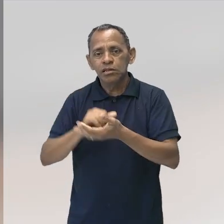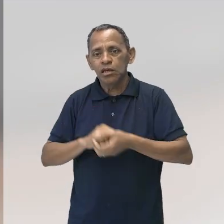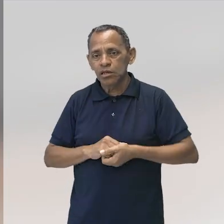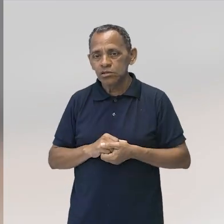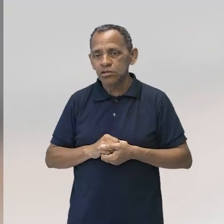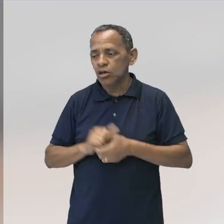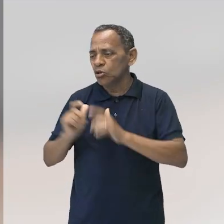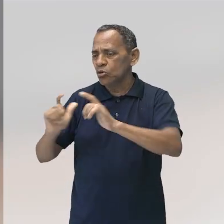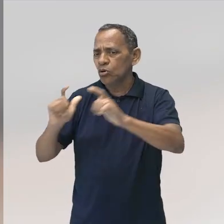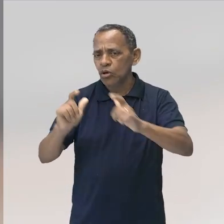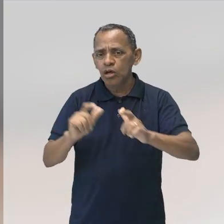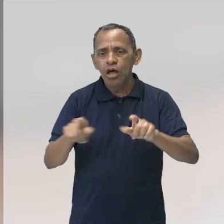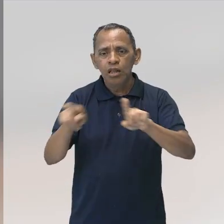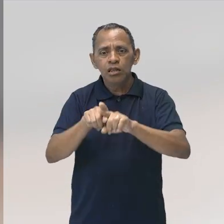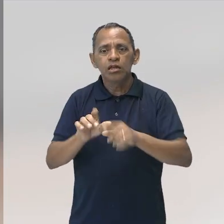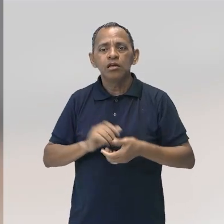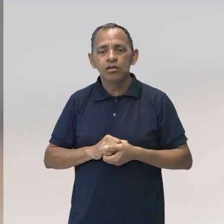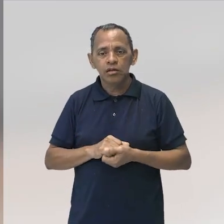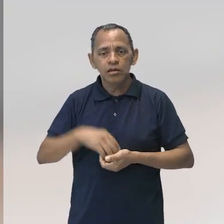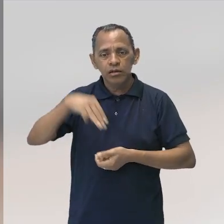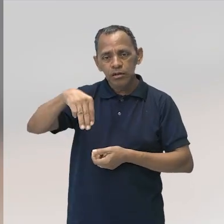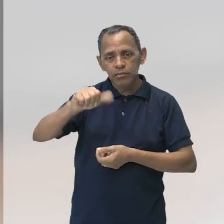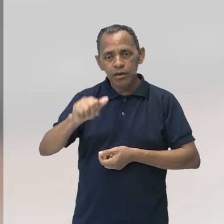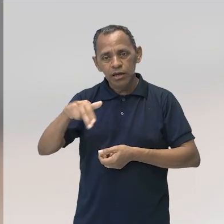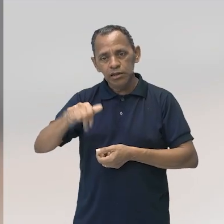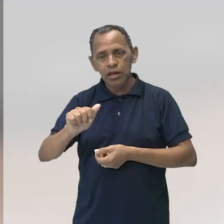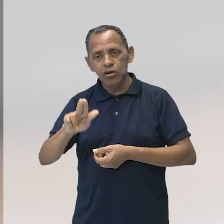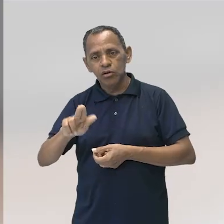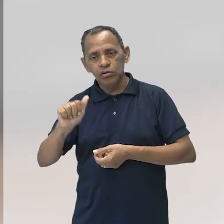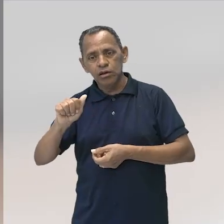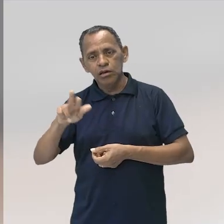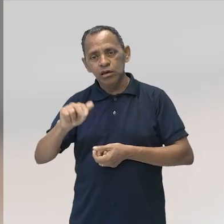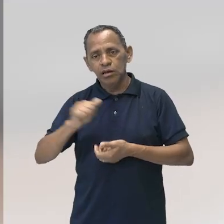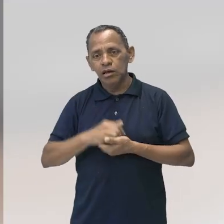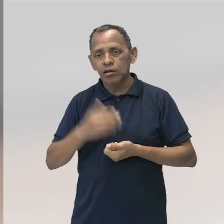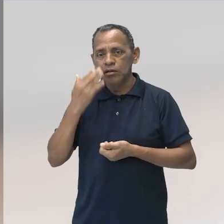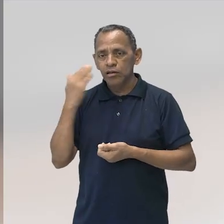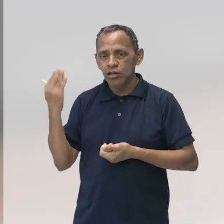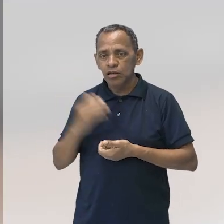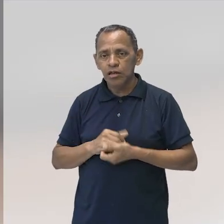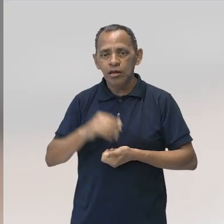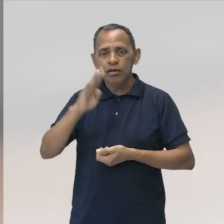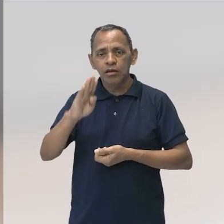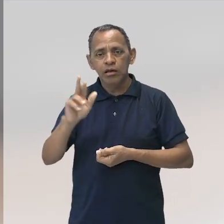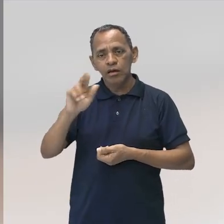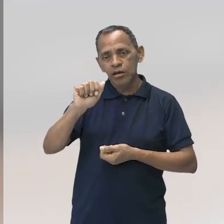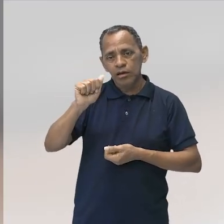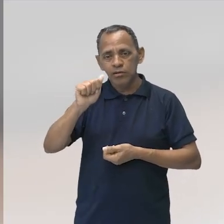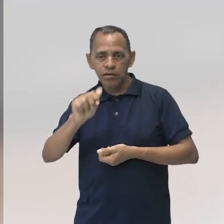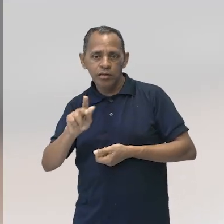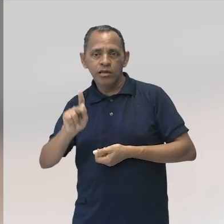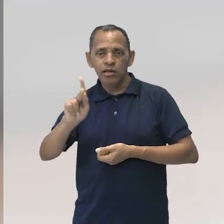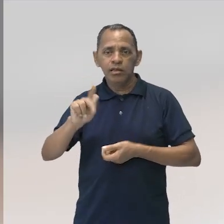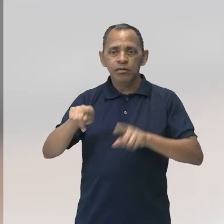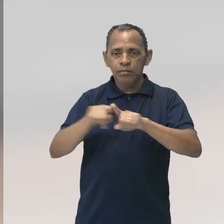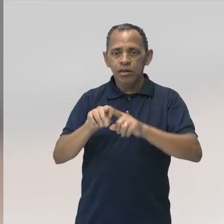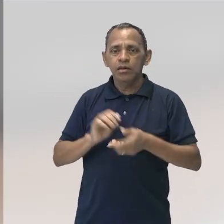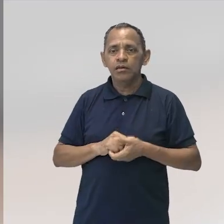cena manauara. Beleza? Vamos lá conhecer um pouco do breaking, que é um dos pilares, um elemento da cultura hip